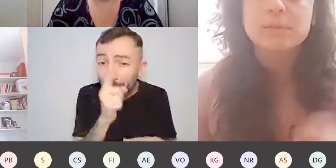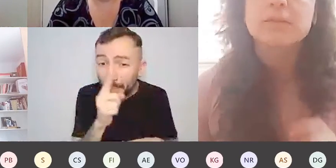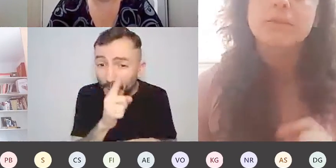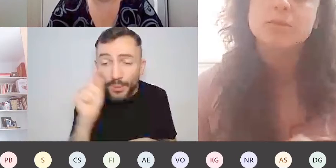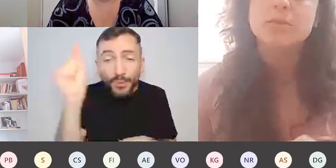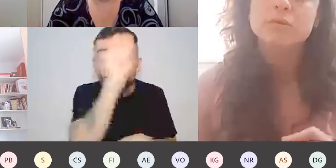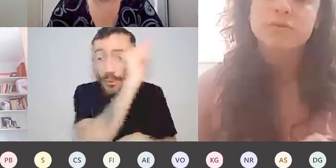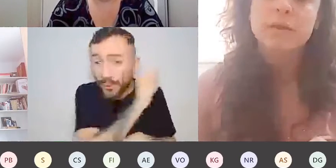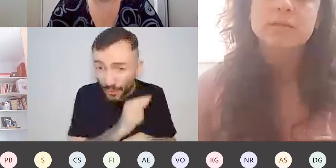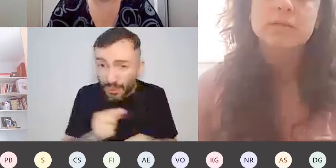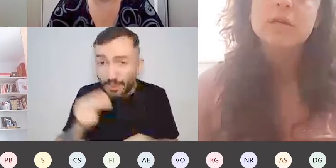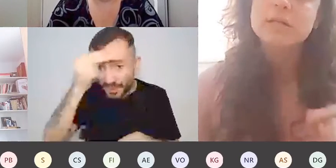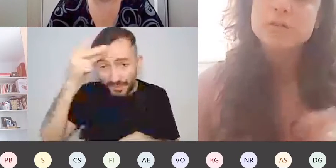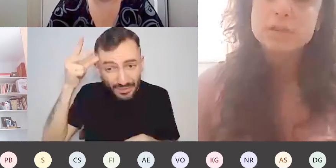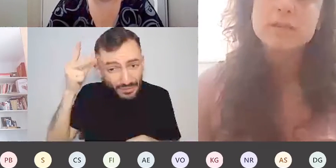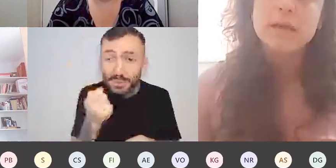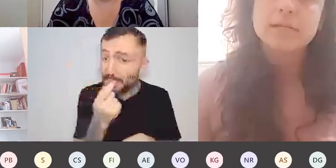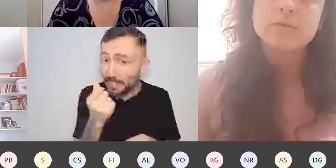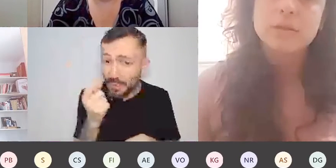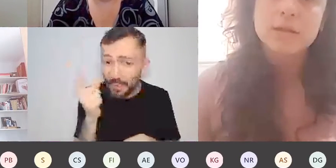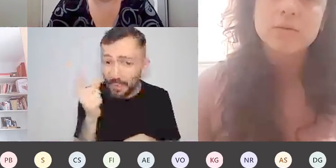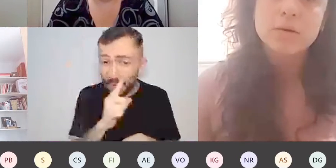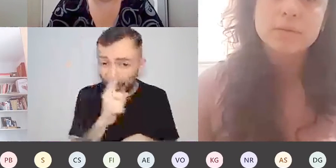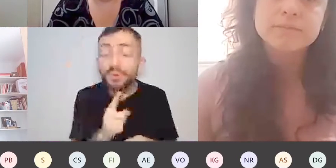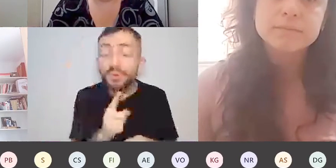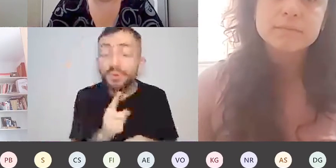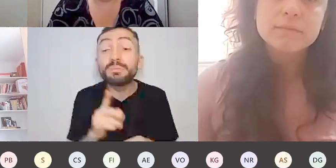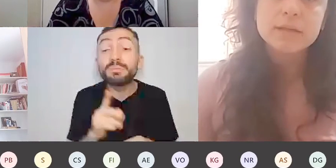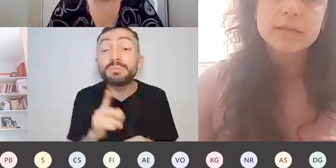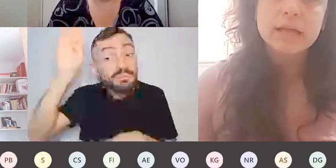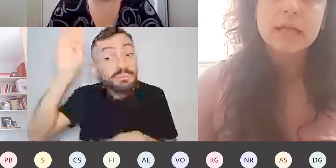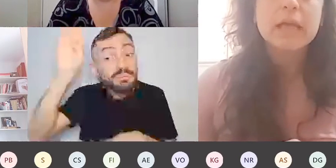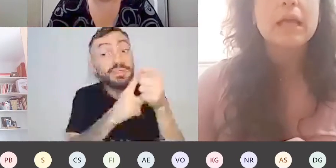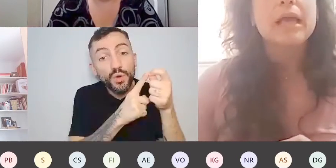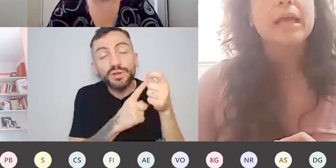prefeituras, especialmente quando eu estou falando de cidades do interior,